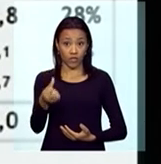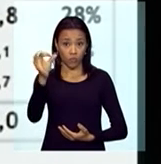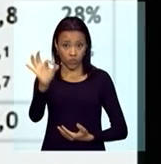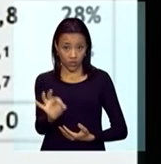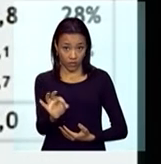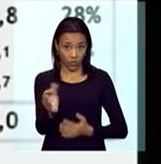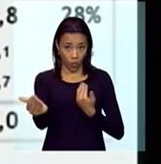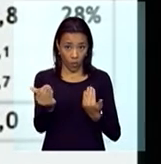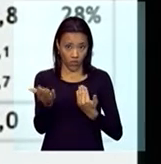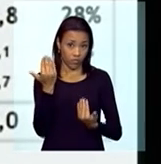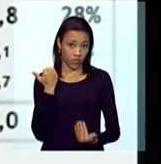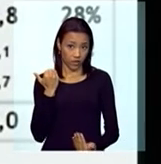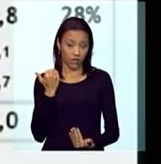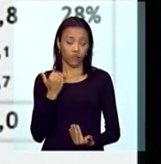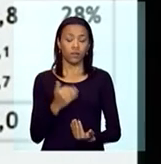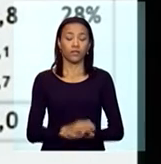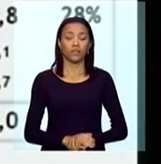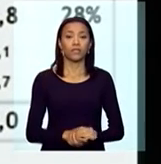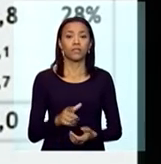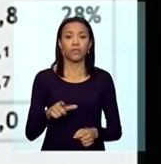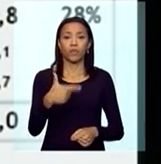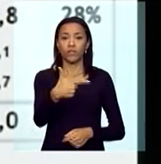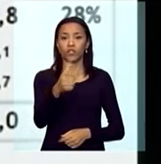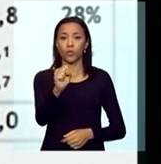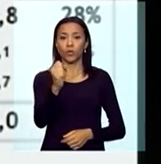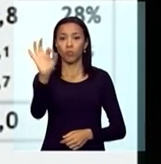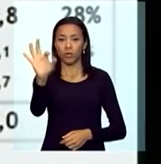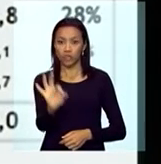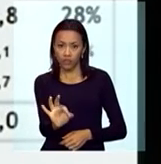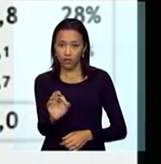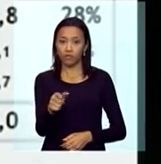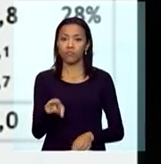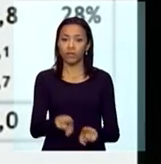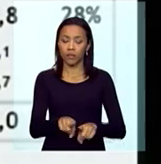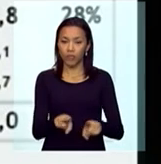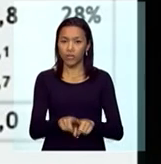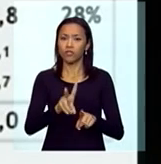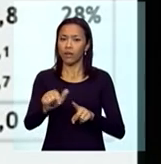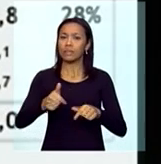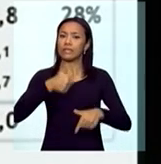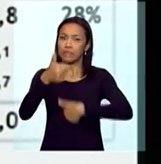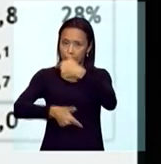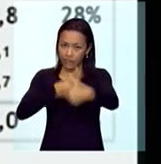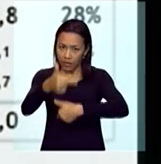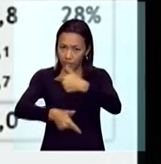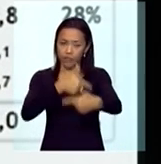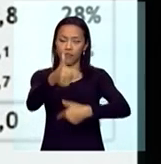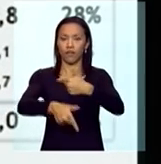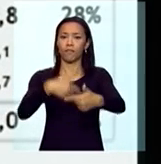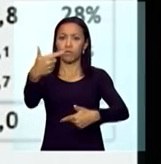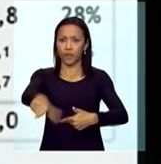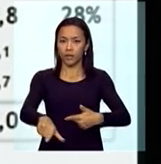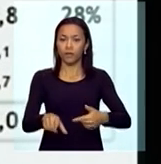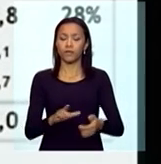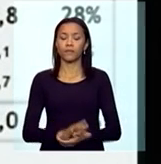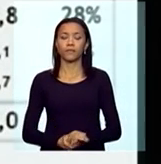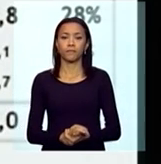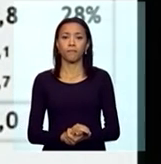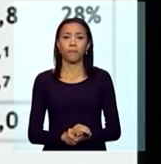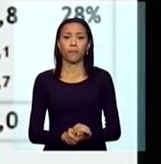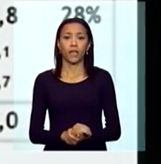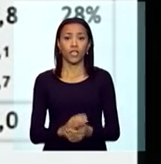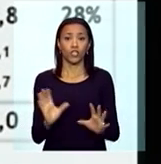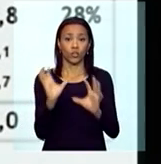passada. A empresarial, né, Cafarelli, 28%, a gente vai junto aí trabalhar, Paulo Risse, a rede, e